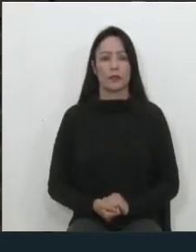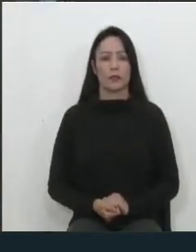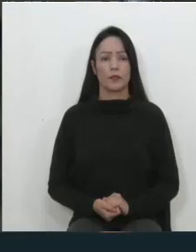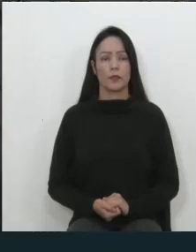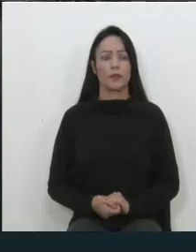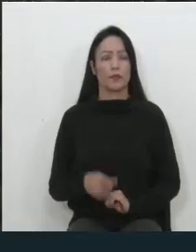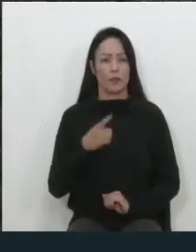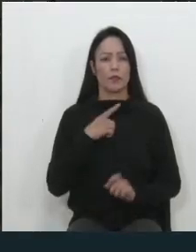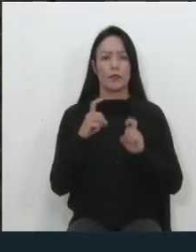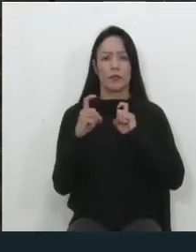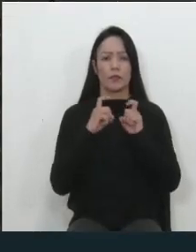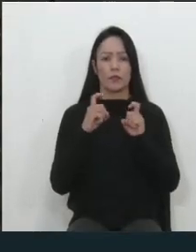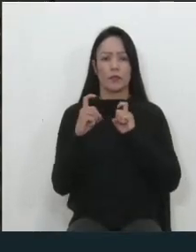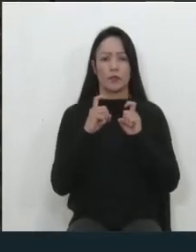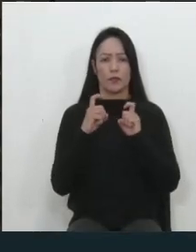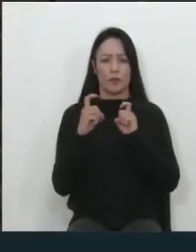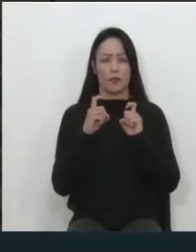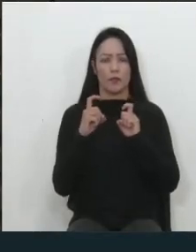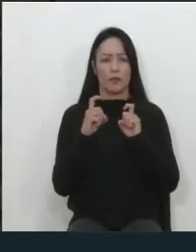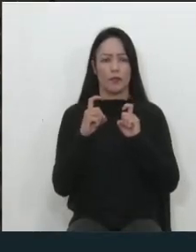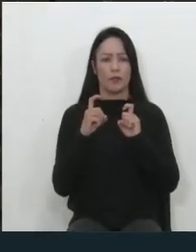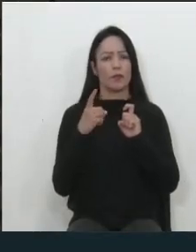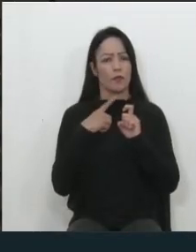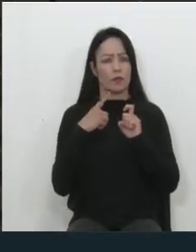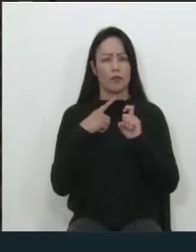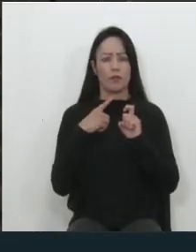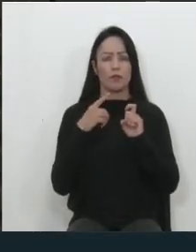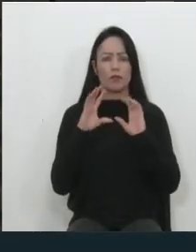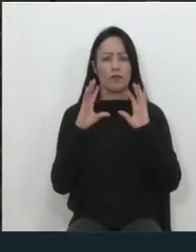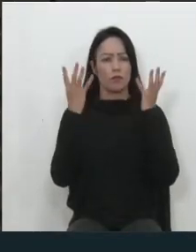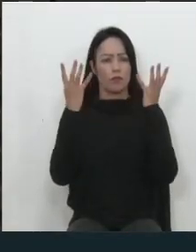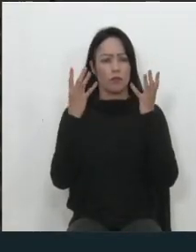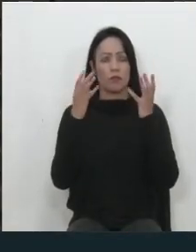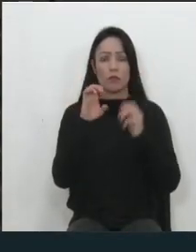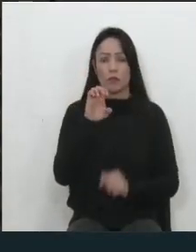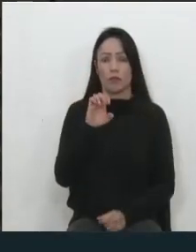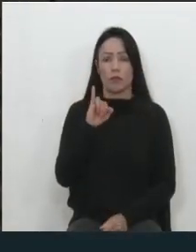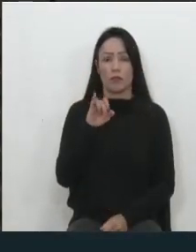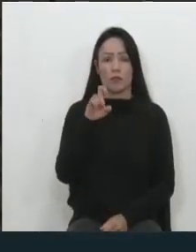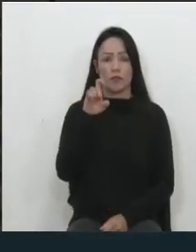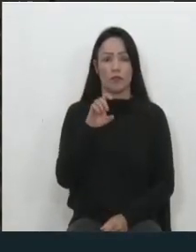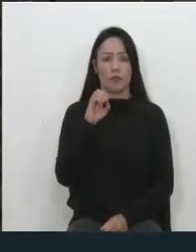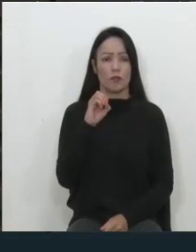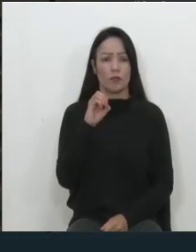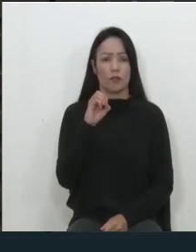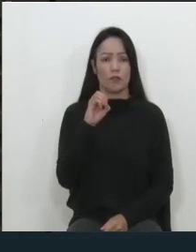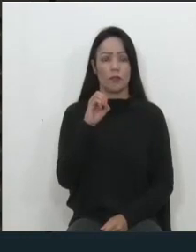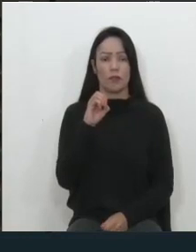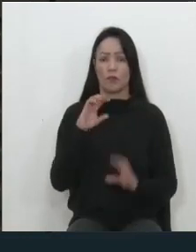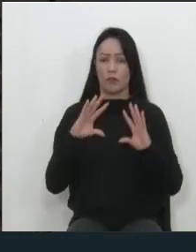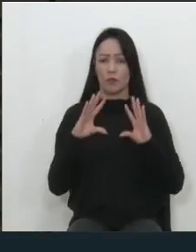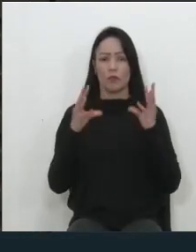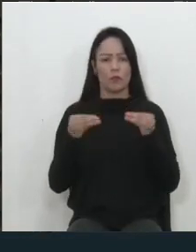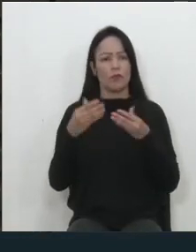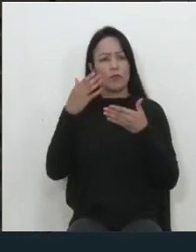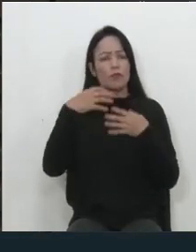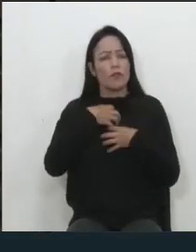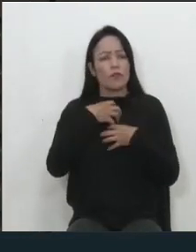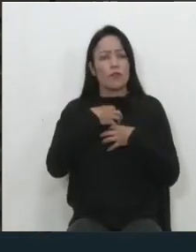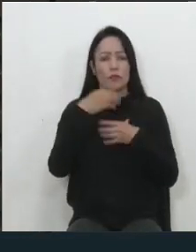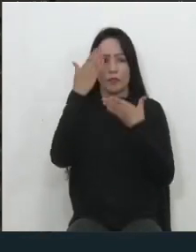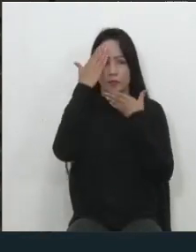uma reunião, uma confraternização do eixo. Então, para a gente, ficamos muito gratos pela presença de